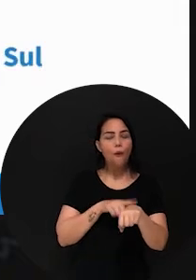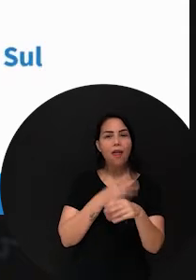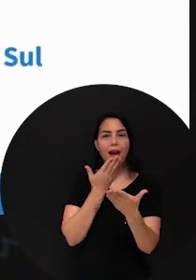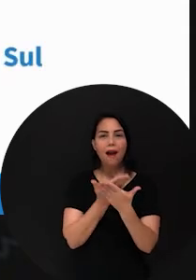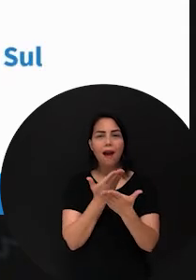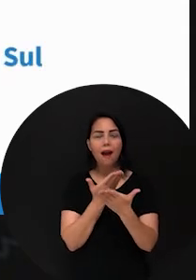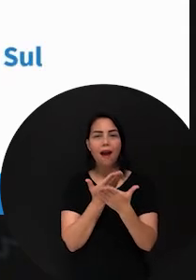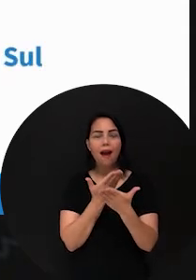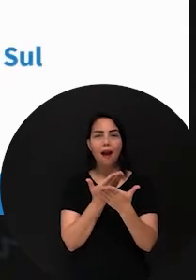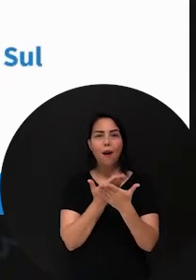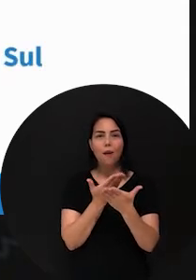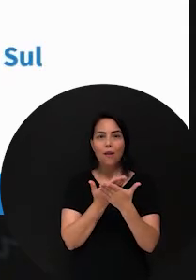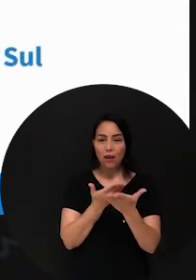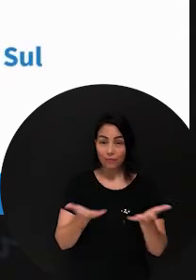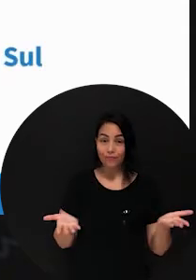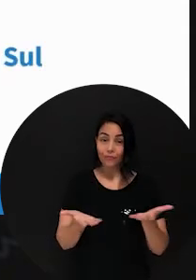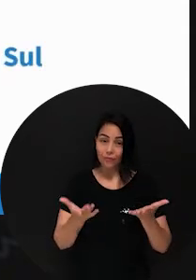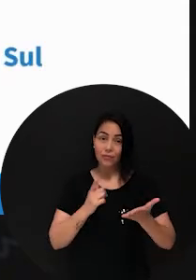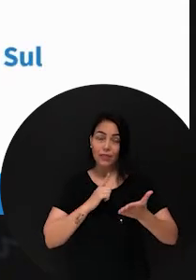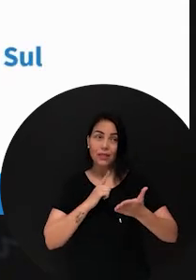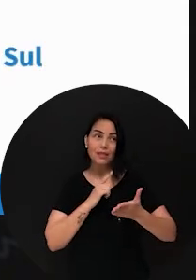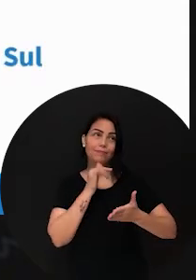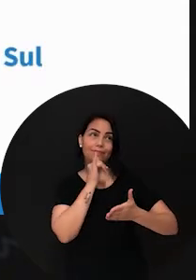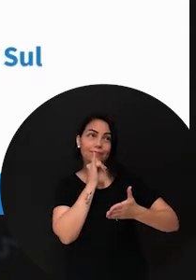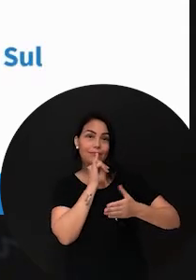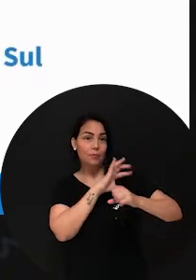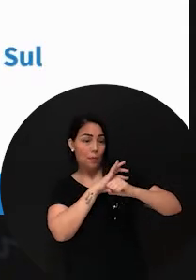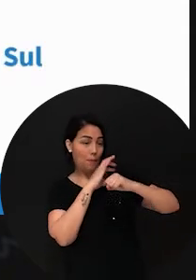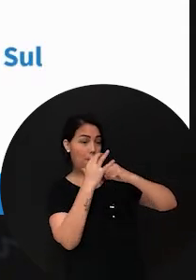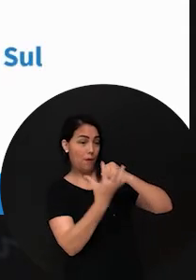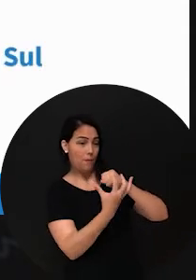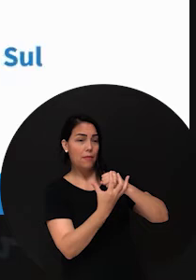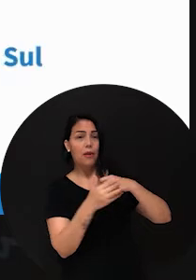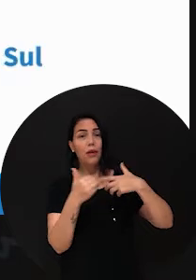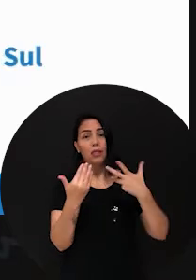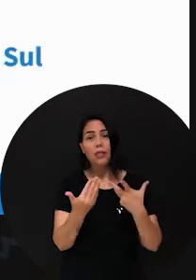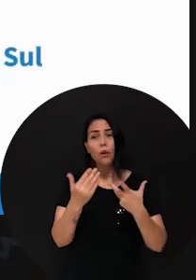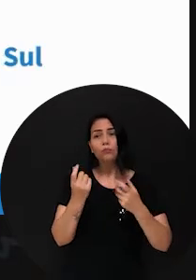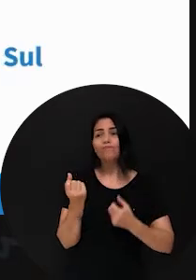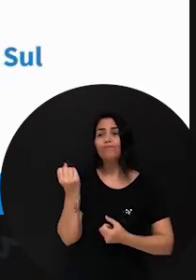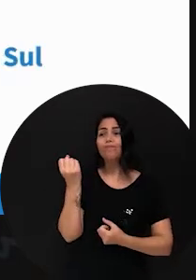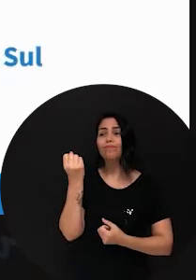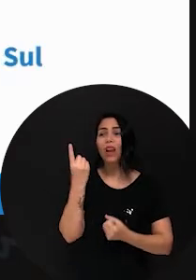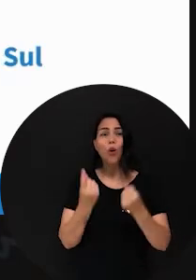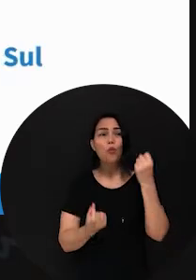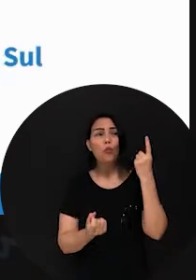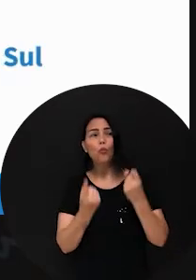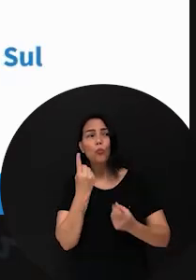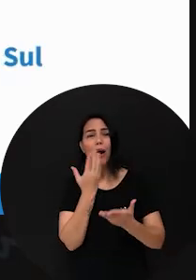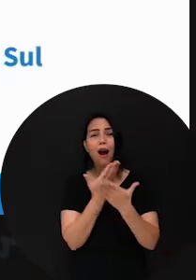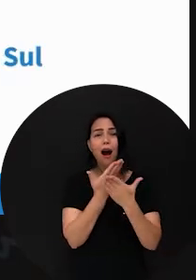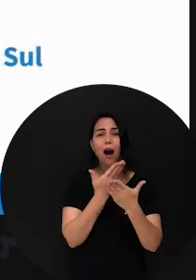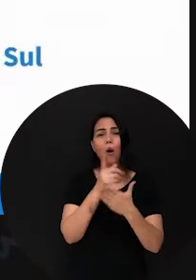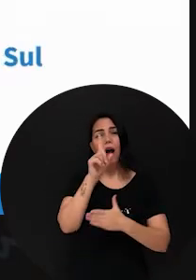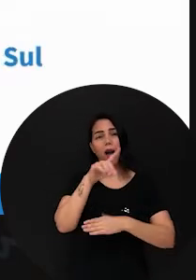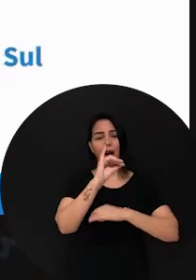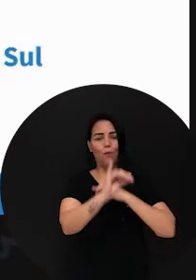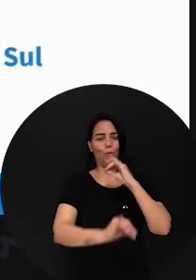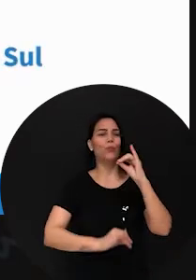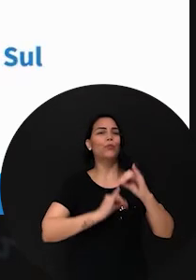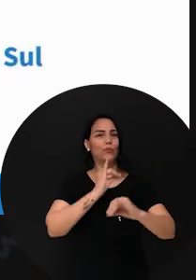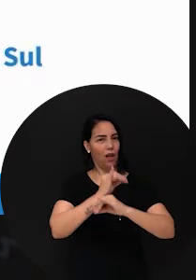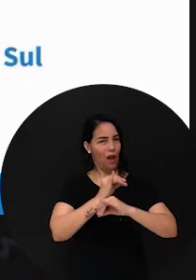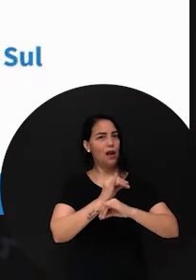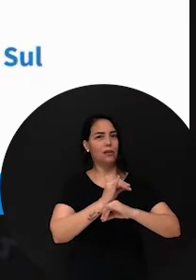E agora tem a questão da pandemia, né, Ângela? Que algumas aulas estão agora no online, né?